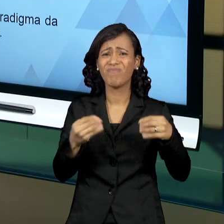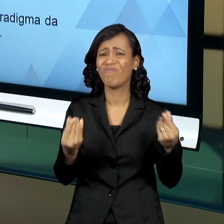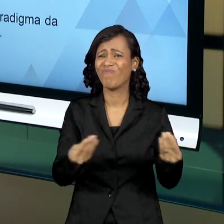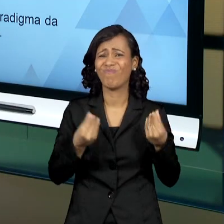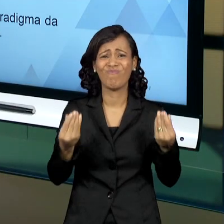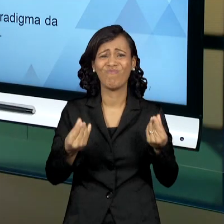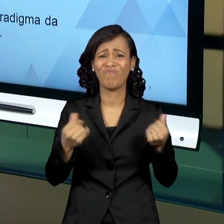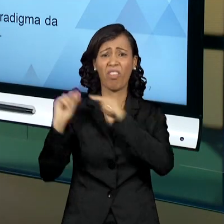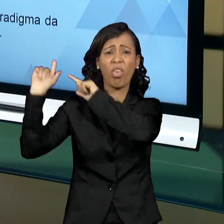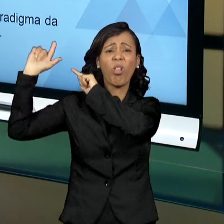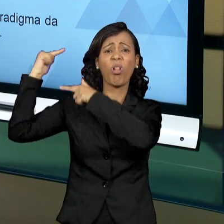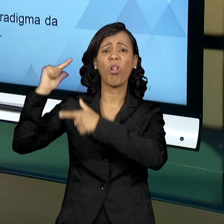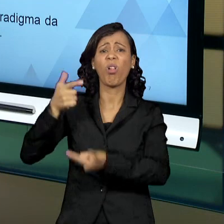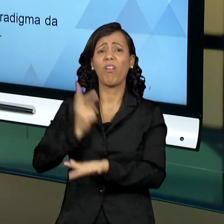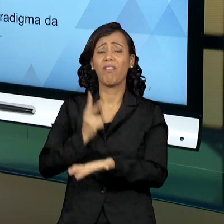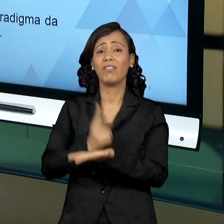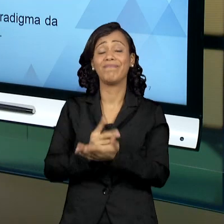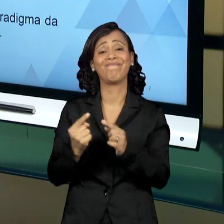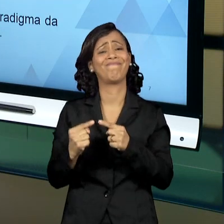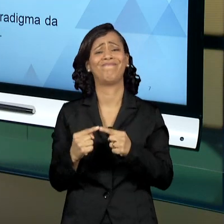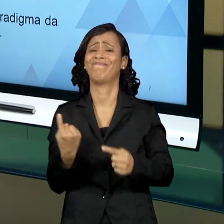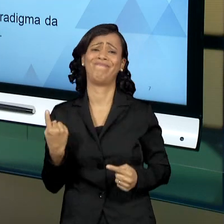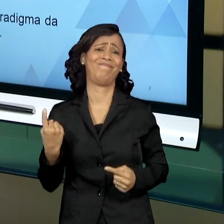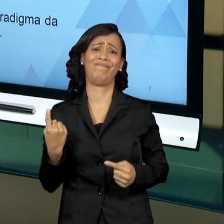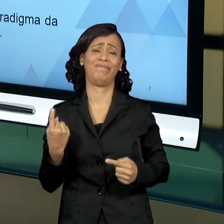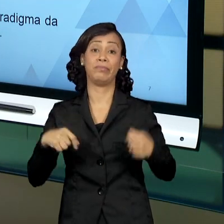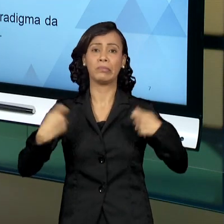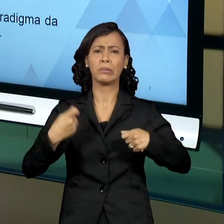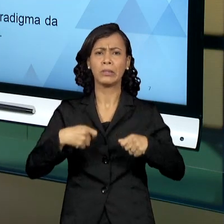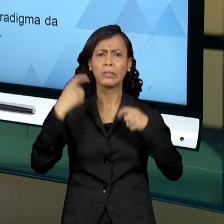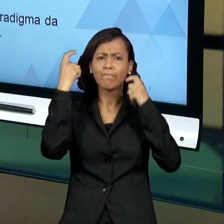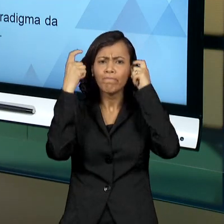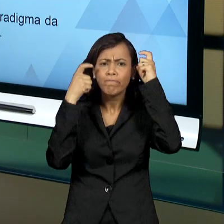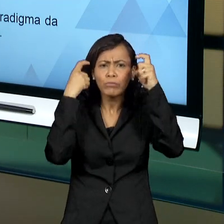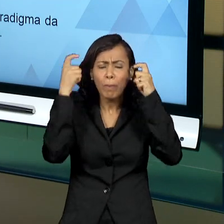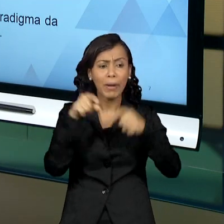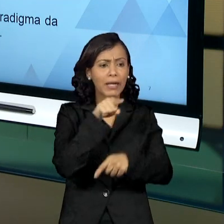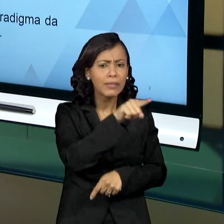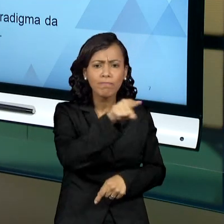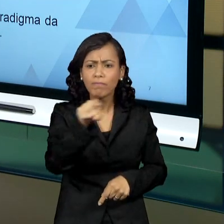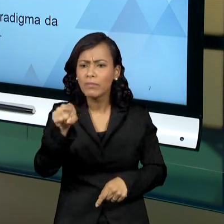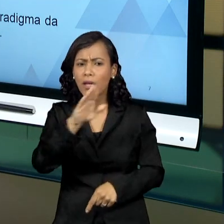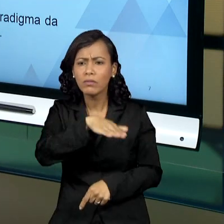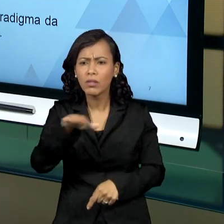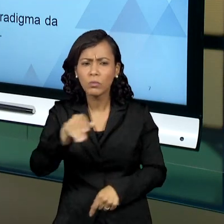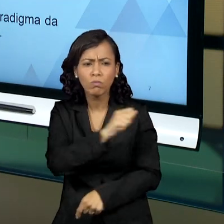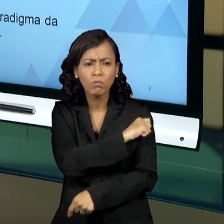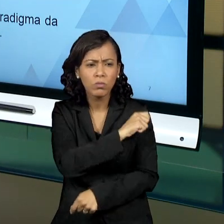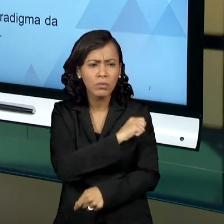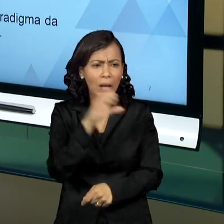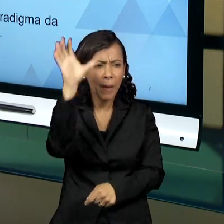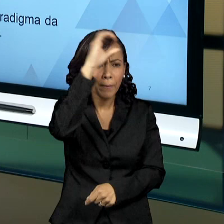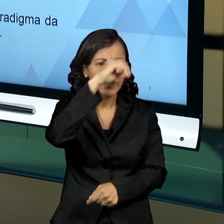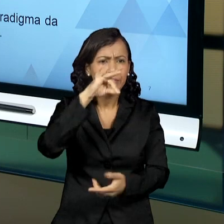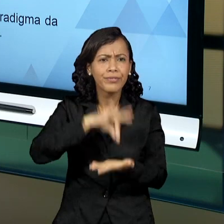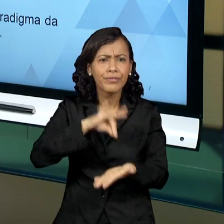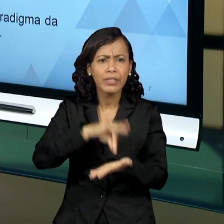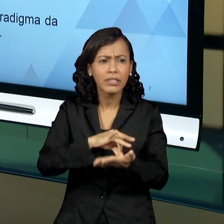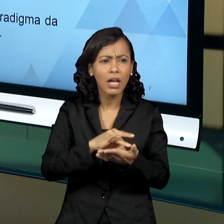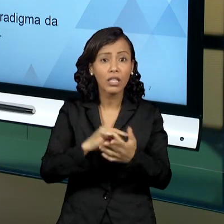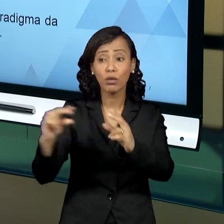boca-nuca, sem uma preocupação do aluno aprender com o outro, do aluno ter